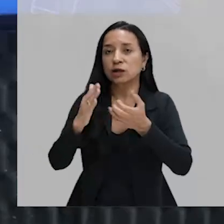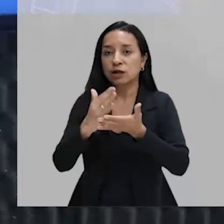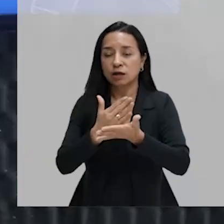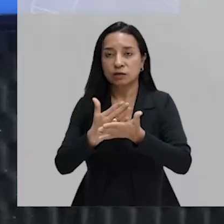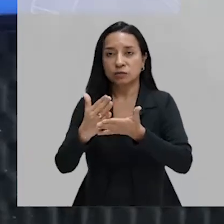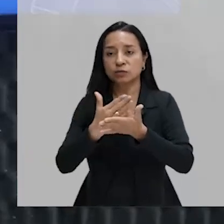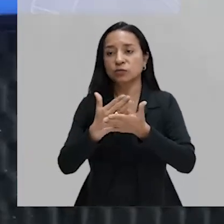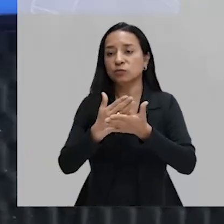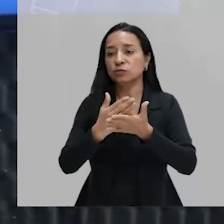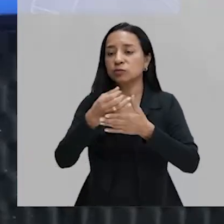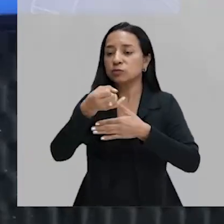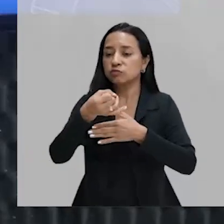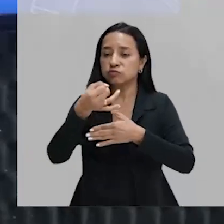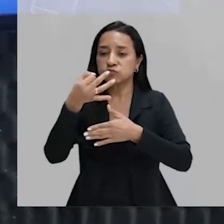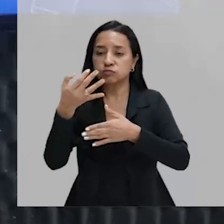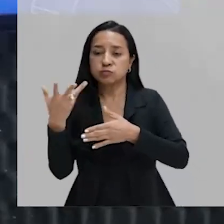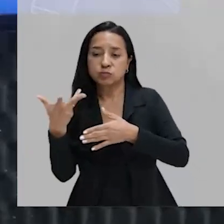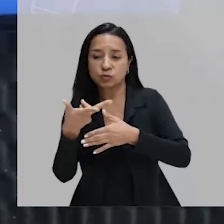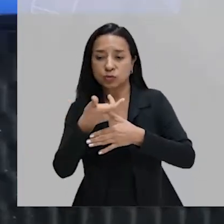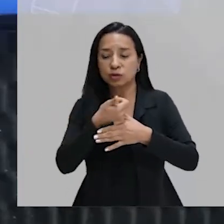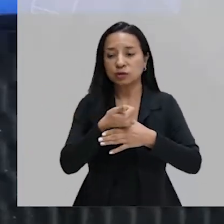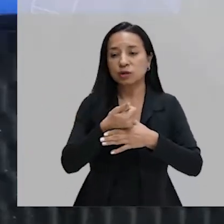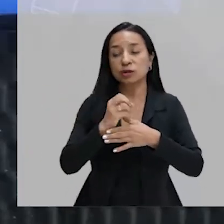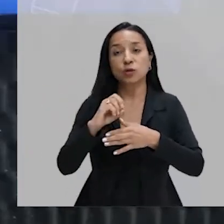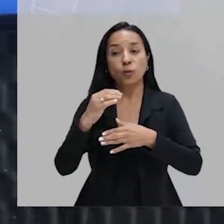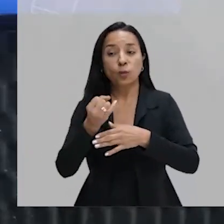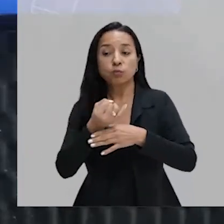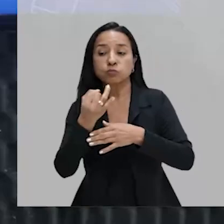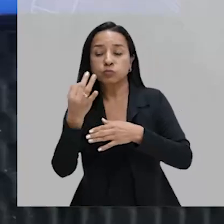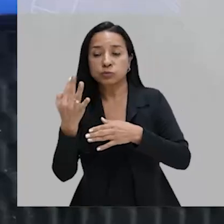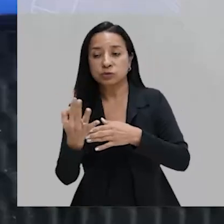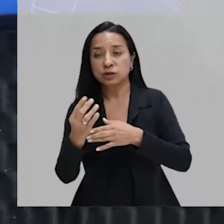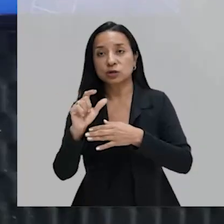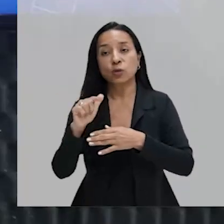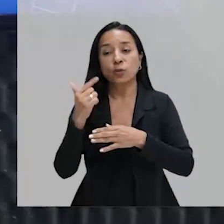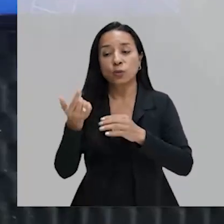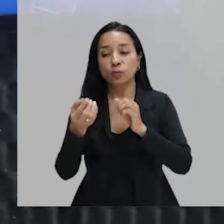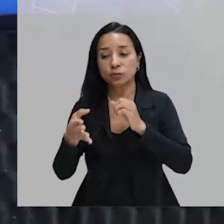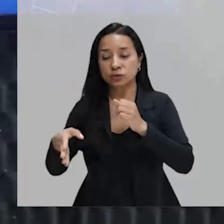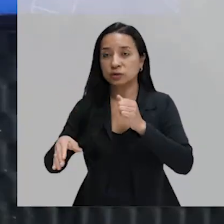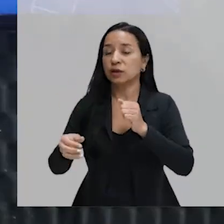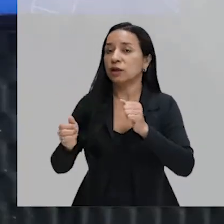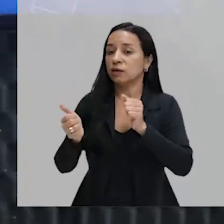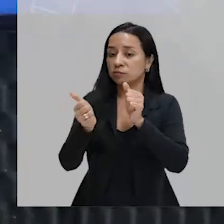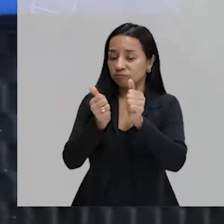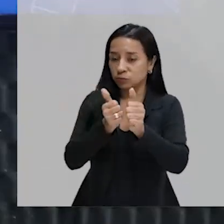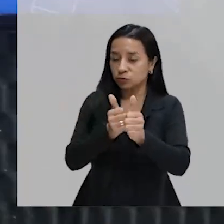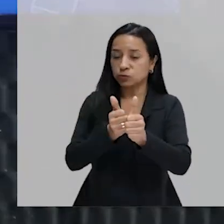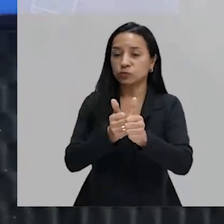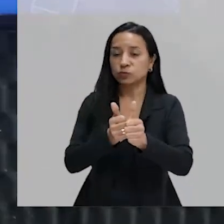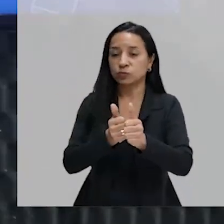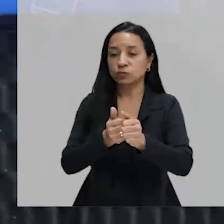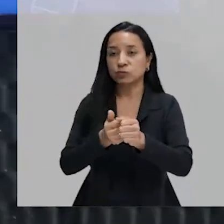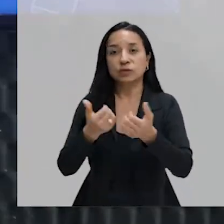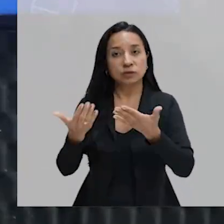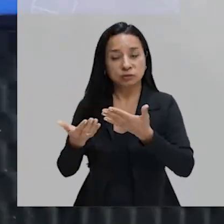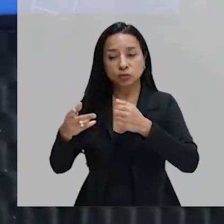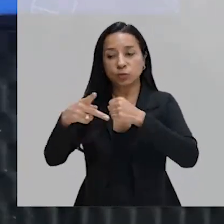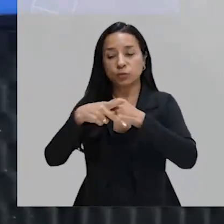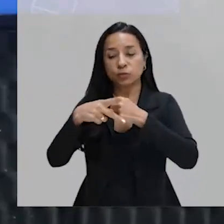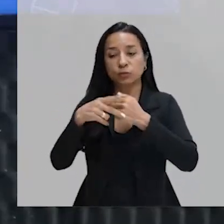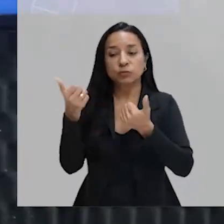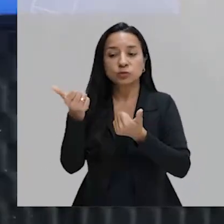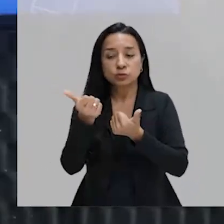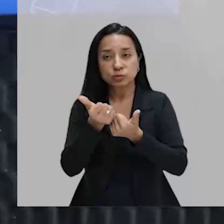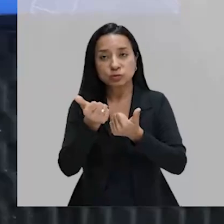dar qualidade, outras para dar quantidade, outras para acompanhar e no caso aqui do pronome para substituir